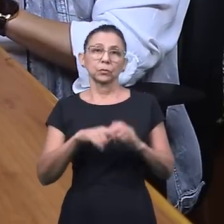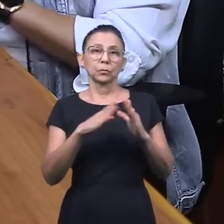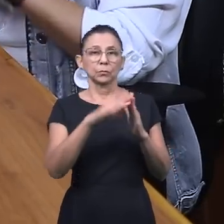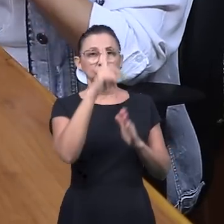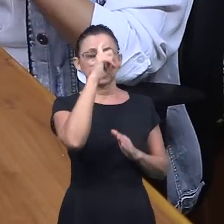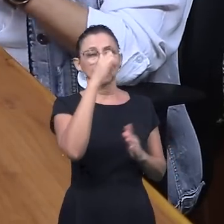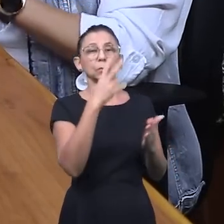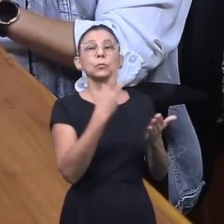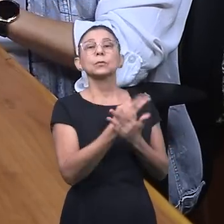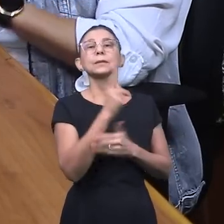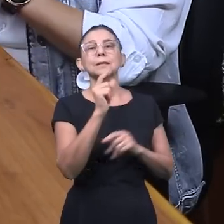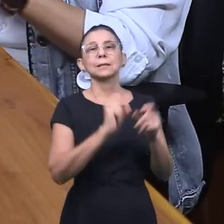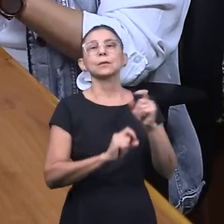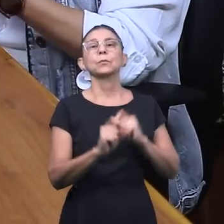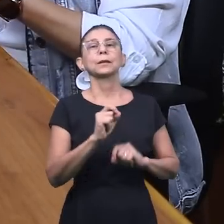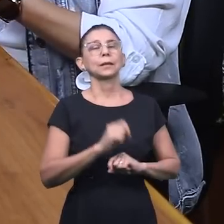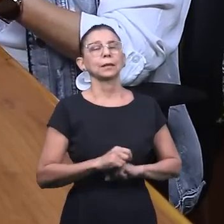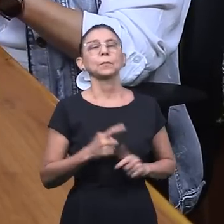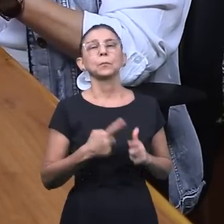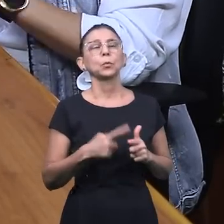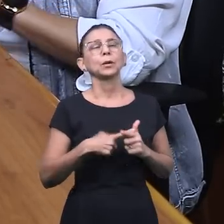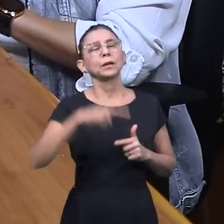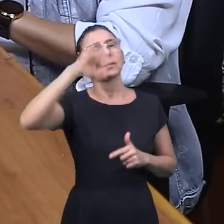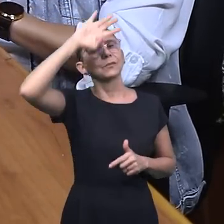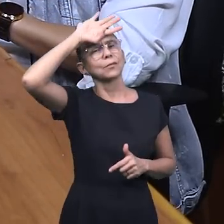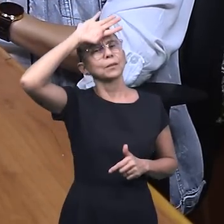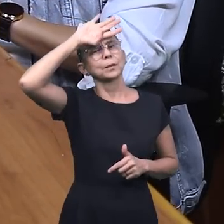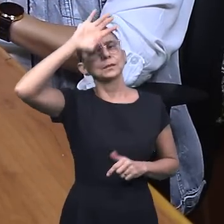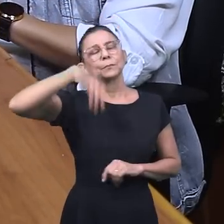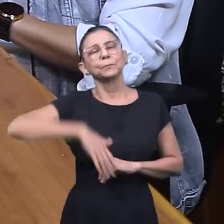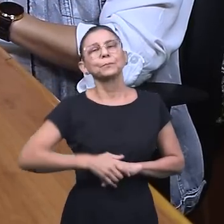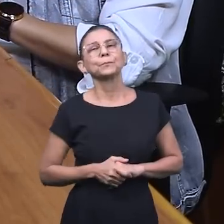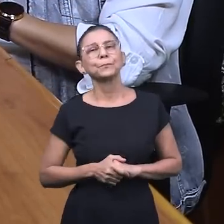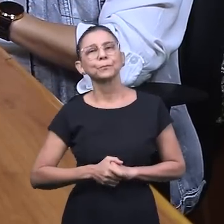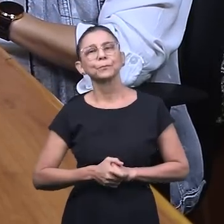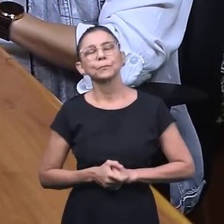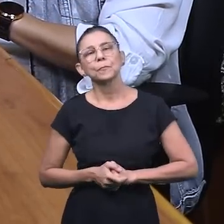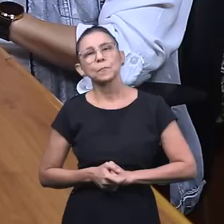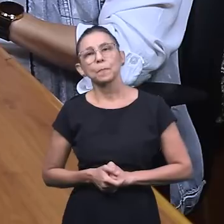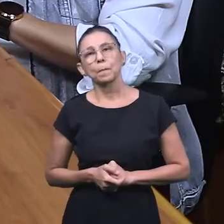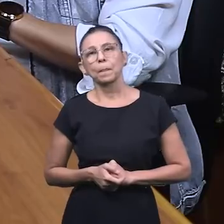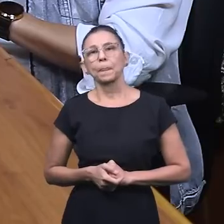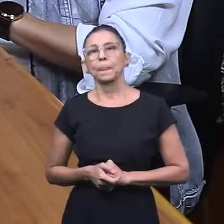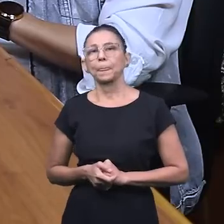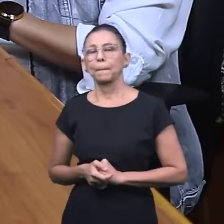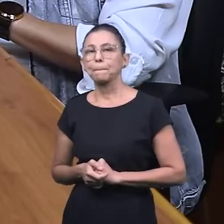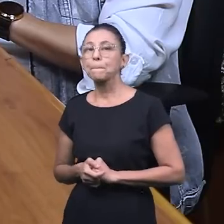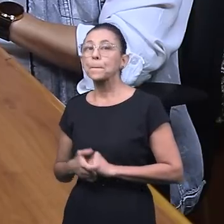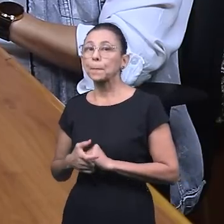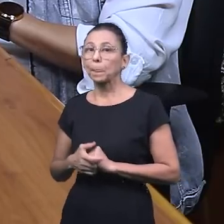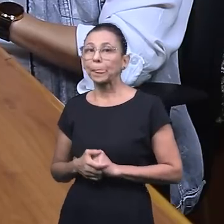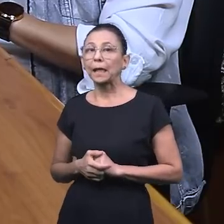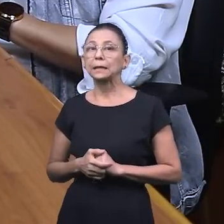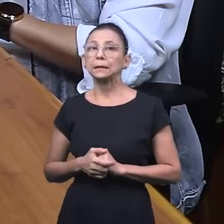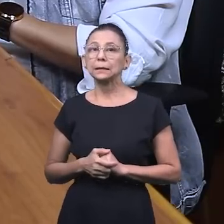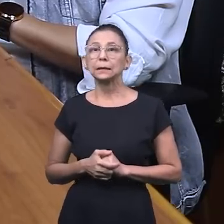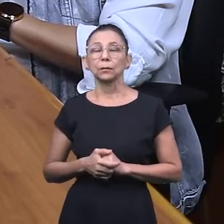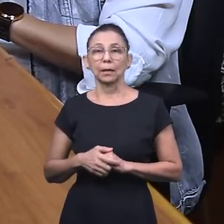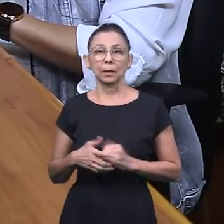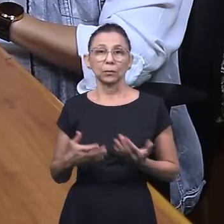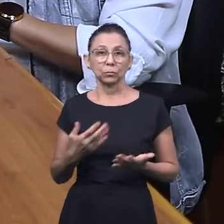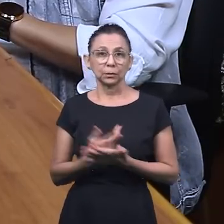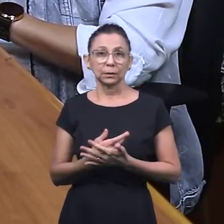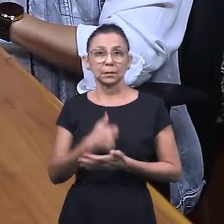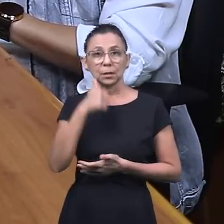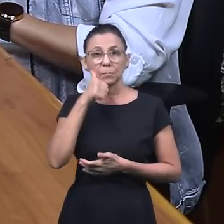hospital, qual foi os procedimentos, o que foi que aconteceu, por que ela estava com febre? Aí, né, nesse dia, minha irmã já estava com ela lá em Belo